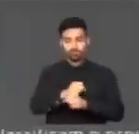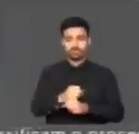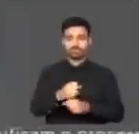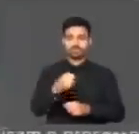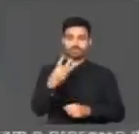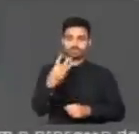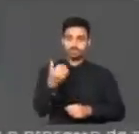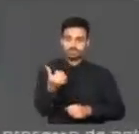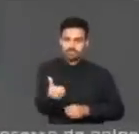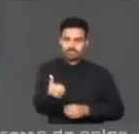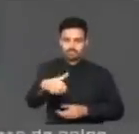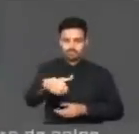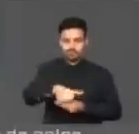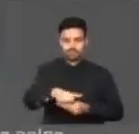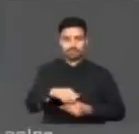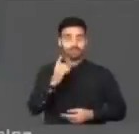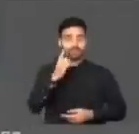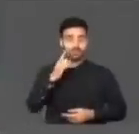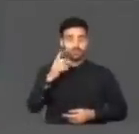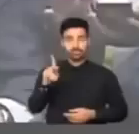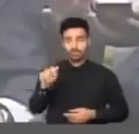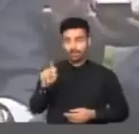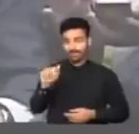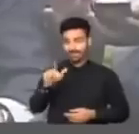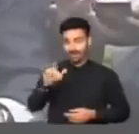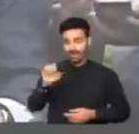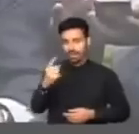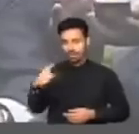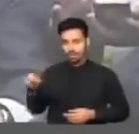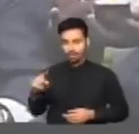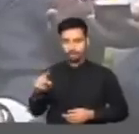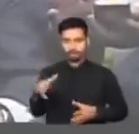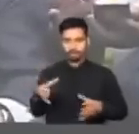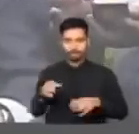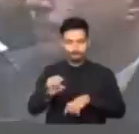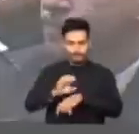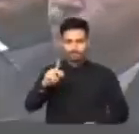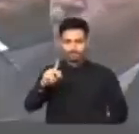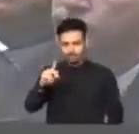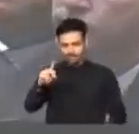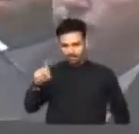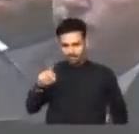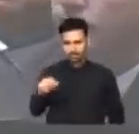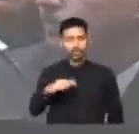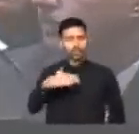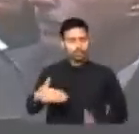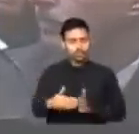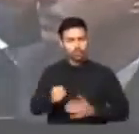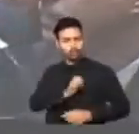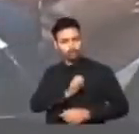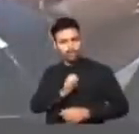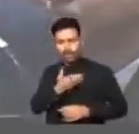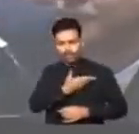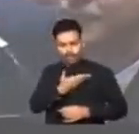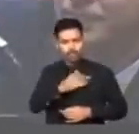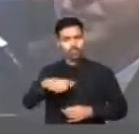316 votos. Deputado Cacá Leão, do PP. Todos os amigos da Bahia conhecem a